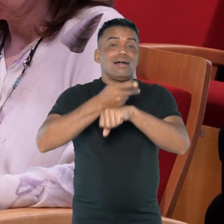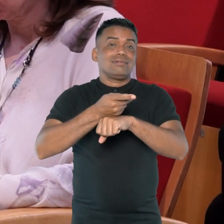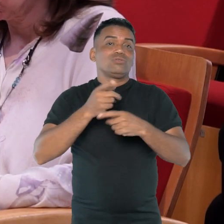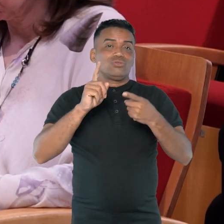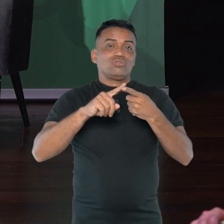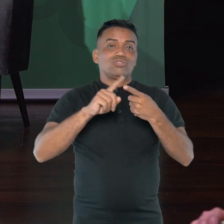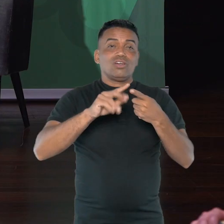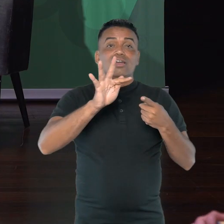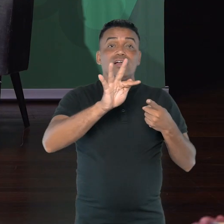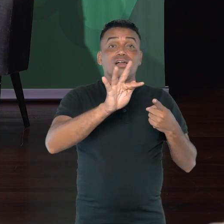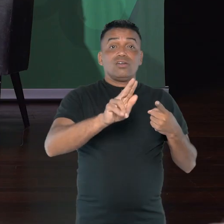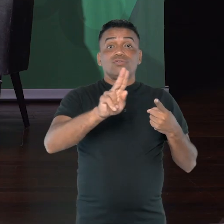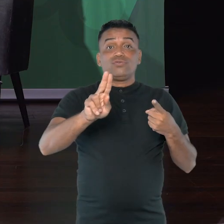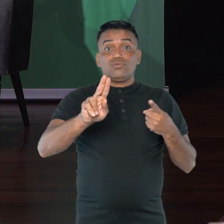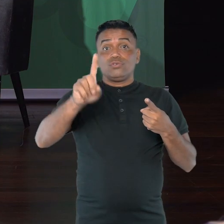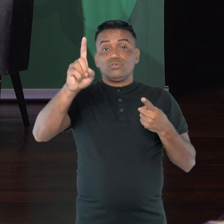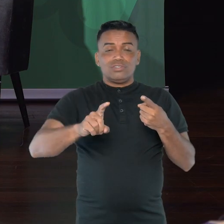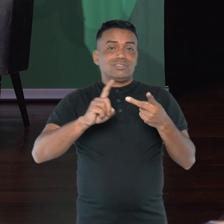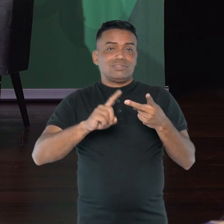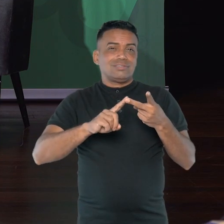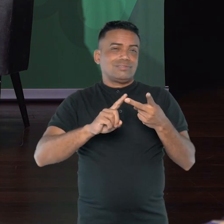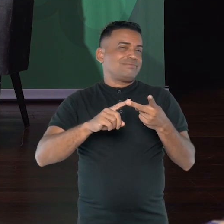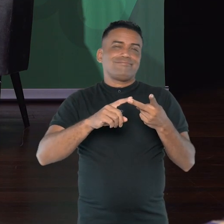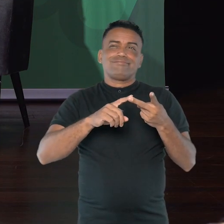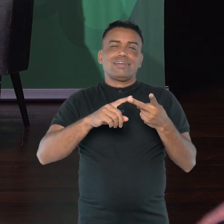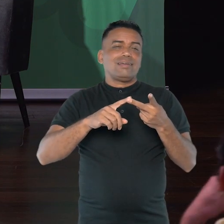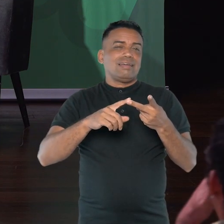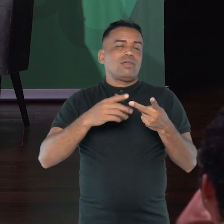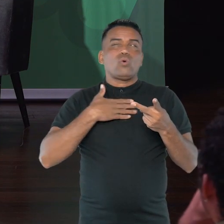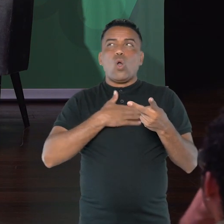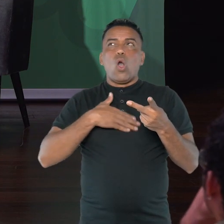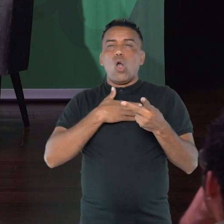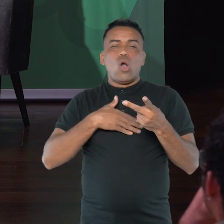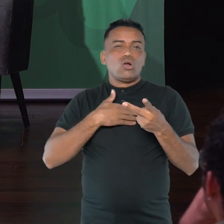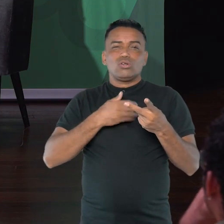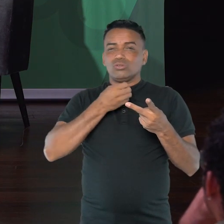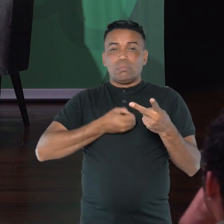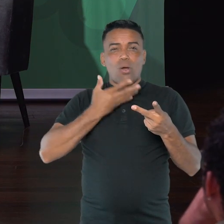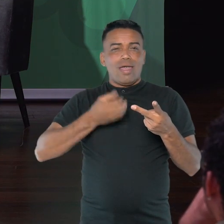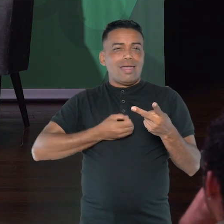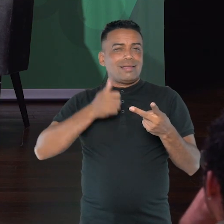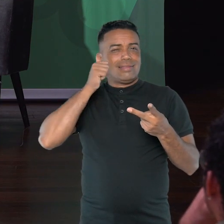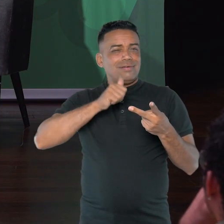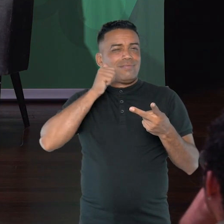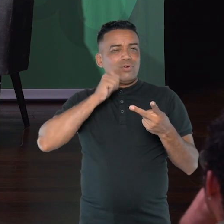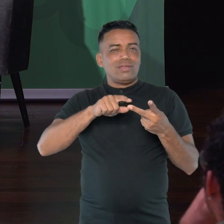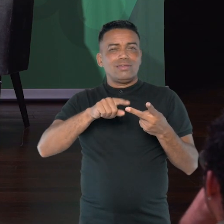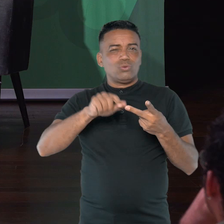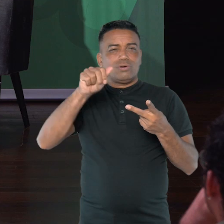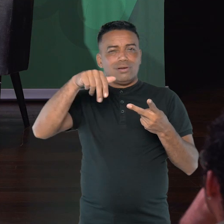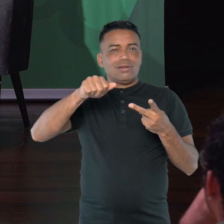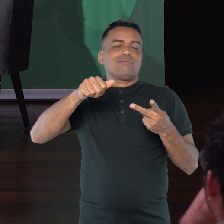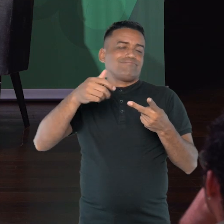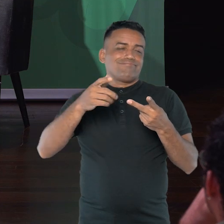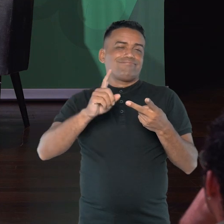que na minha aí eu só estou falando do que eu gosto, assim, é a minha poeta favorita, entendeu? Assim, e para muitas